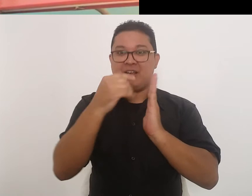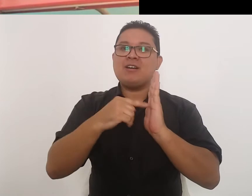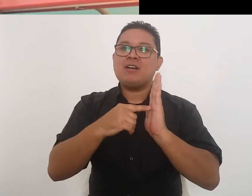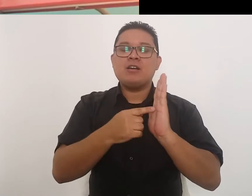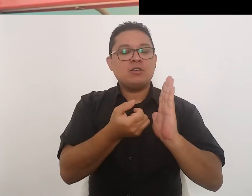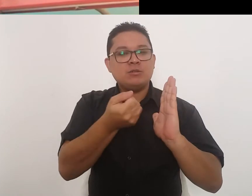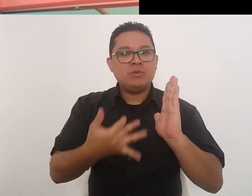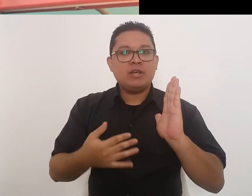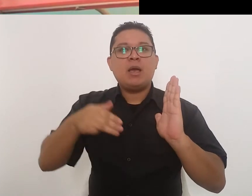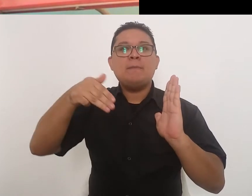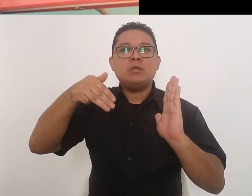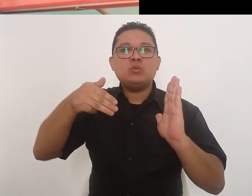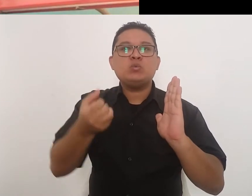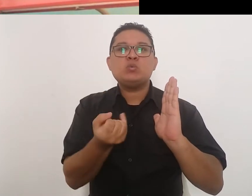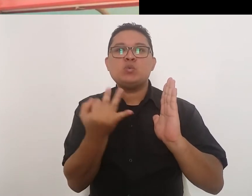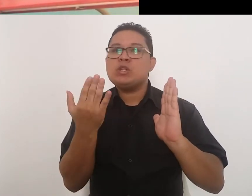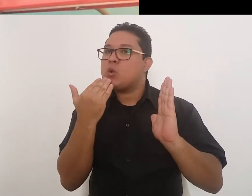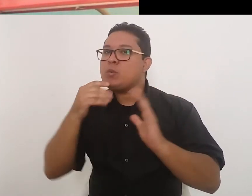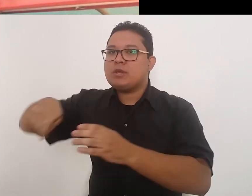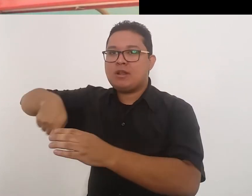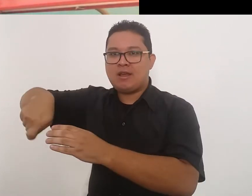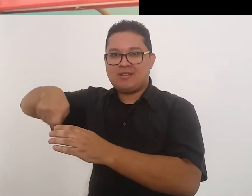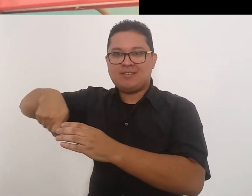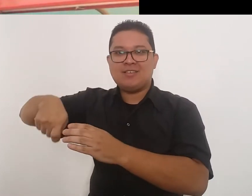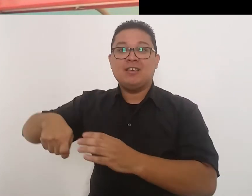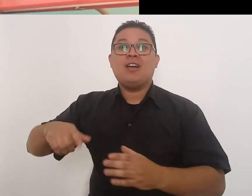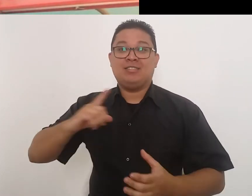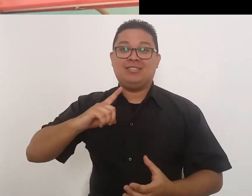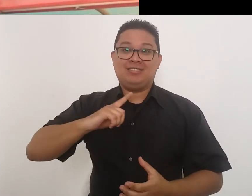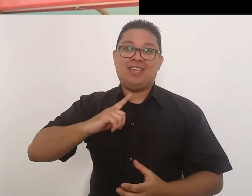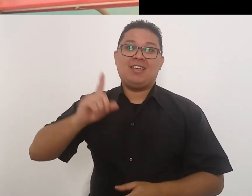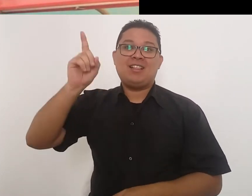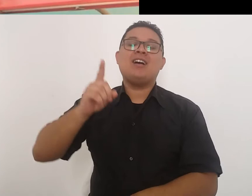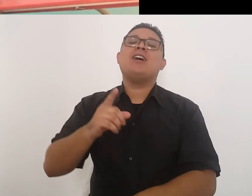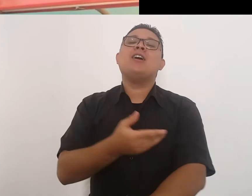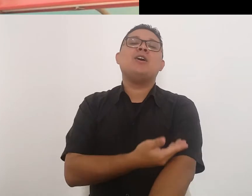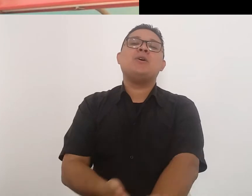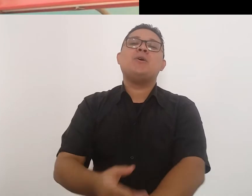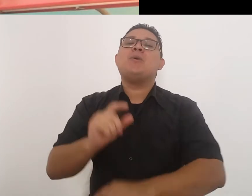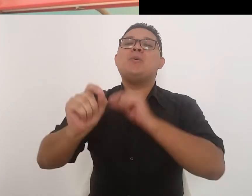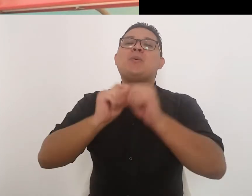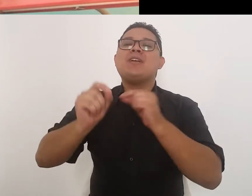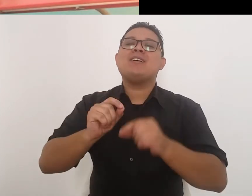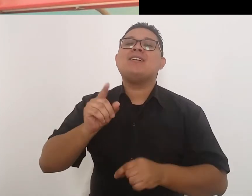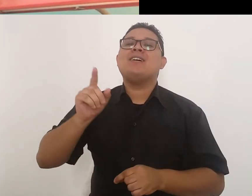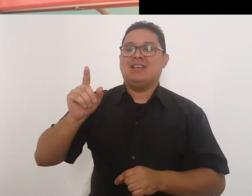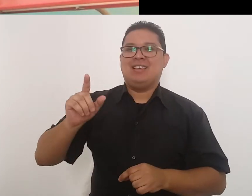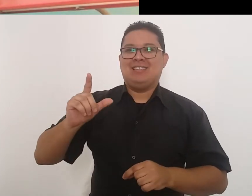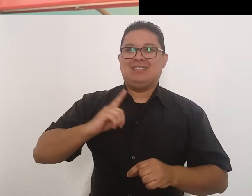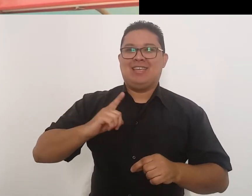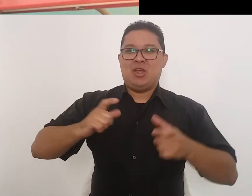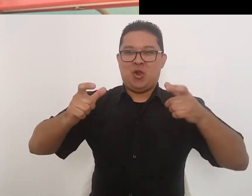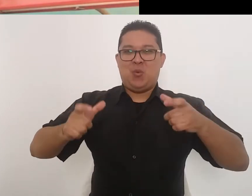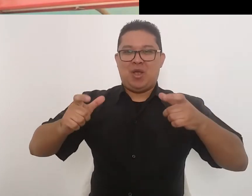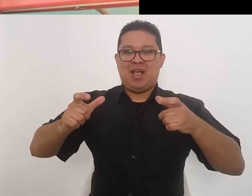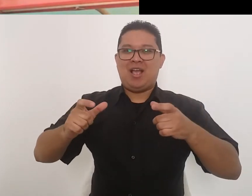para o macarrão não ficar muito mole. Então é geralmente comum, era pelo menos até um tempo atrás, comum ter